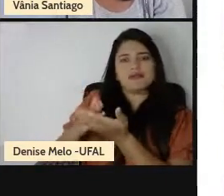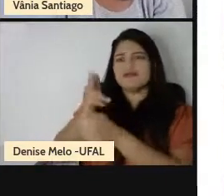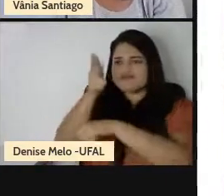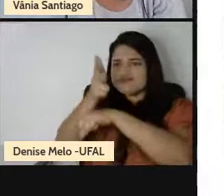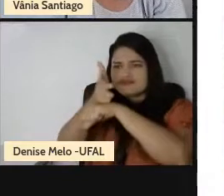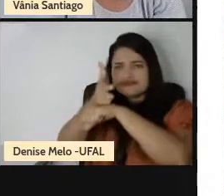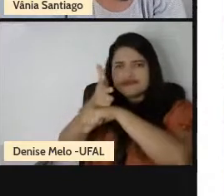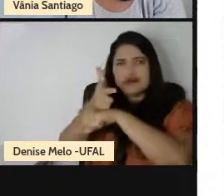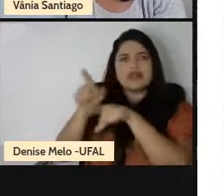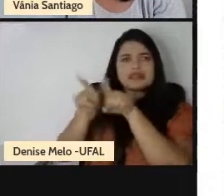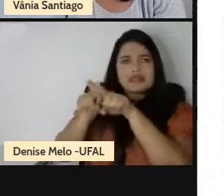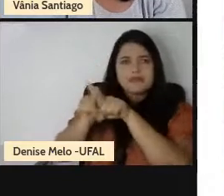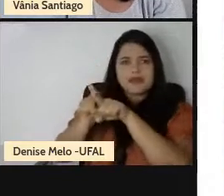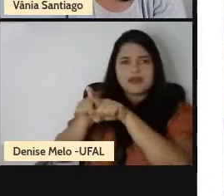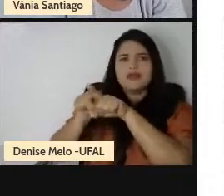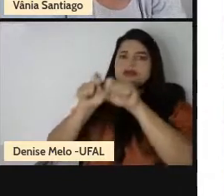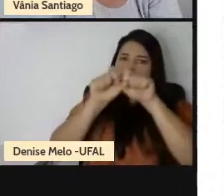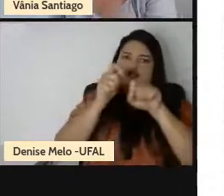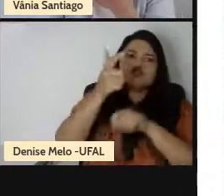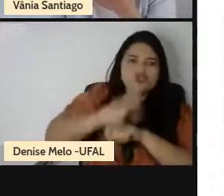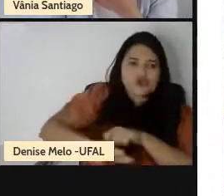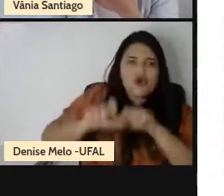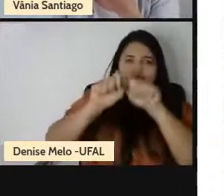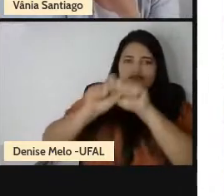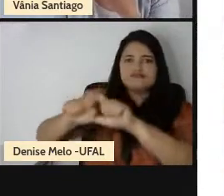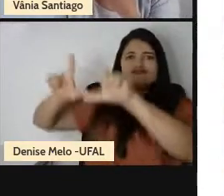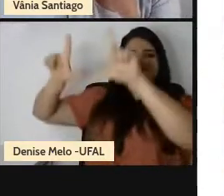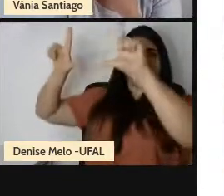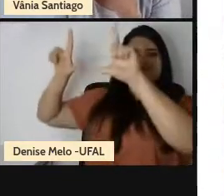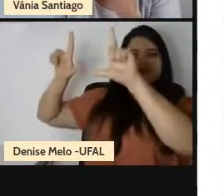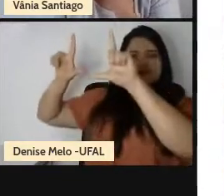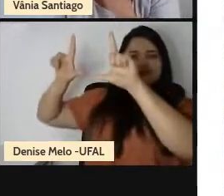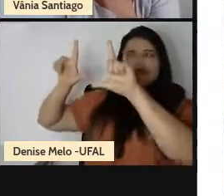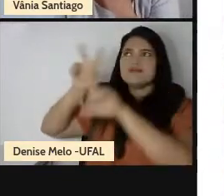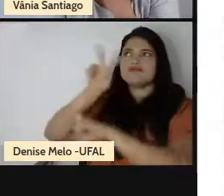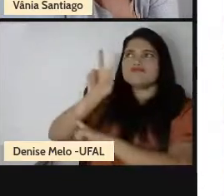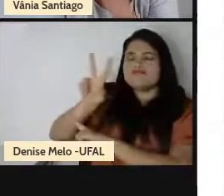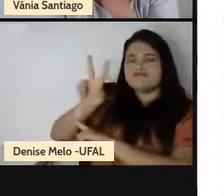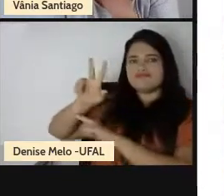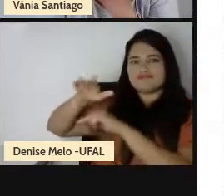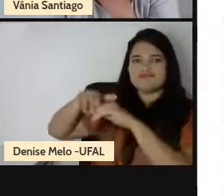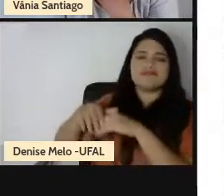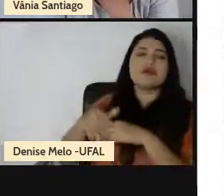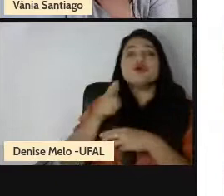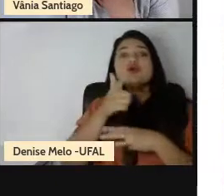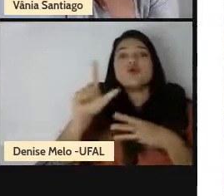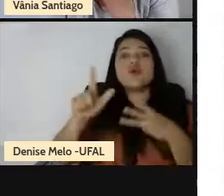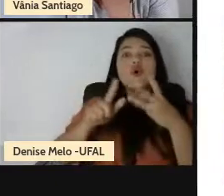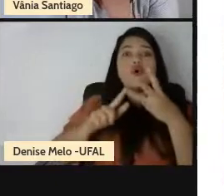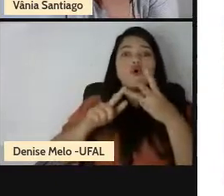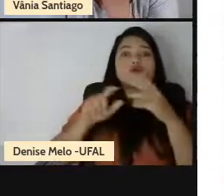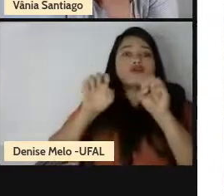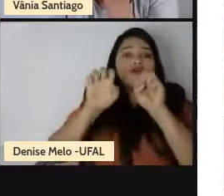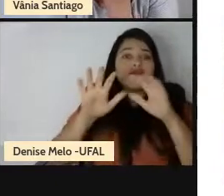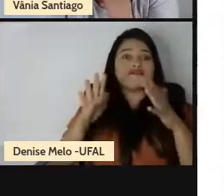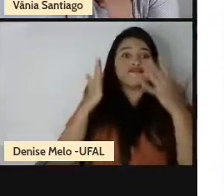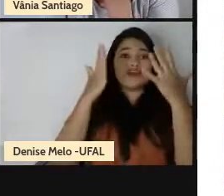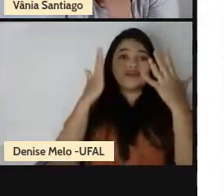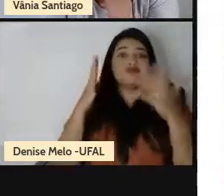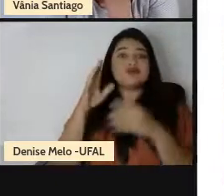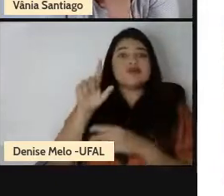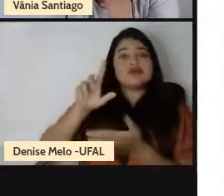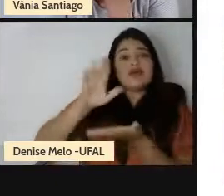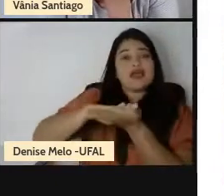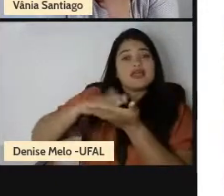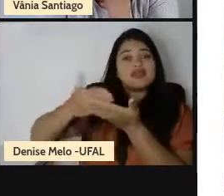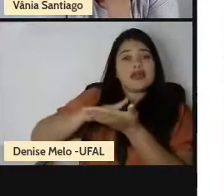câmera e sendo projetada no telão. E também um outro evento de uma empresa multinacional em que a intérprete está